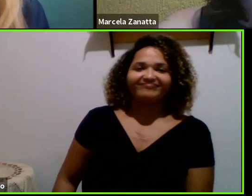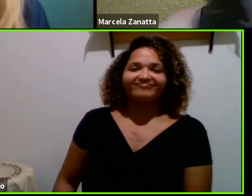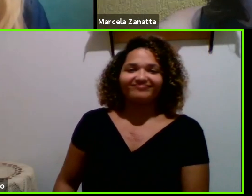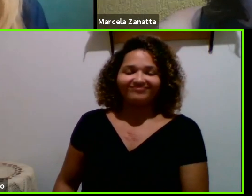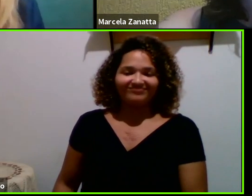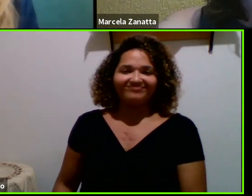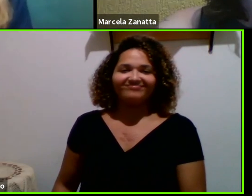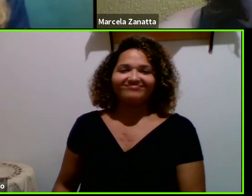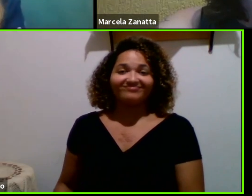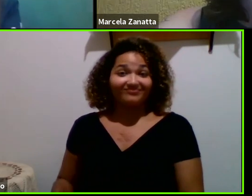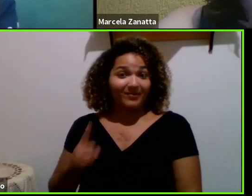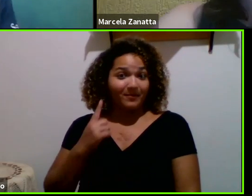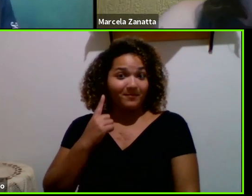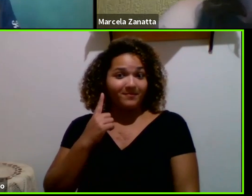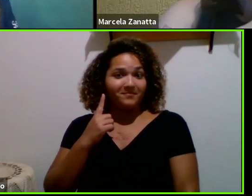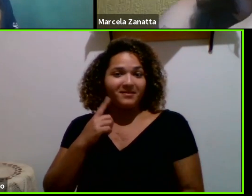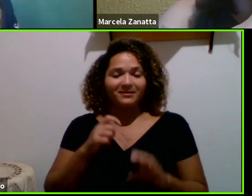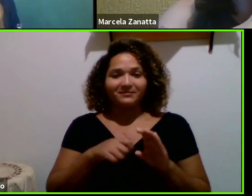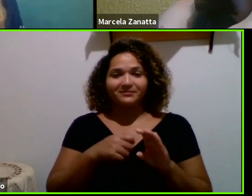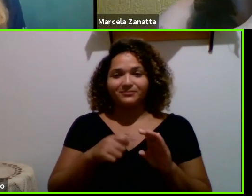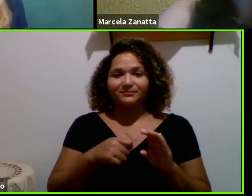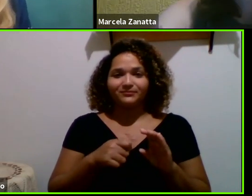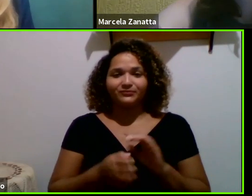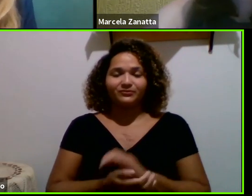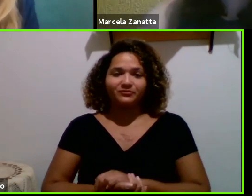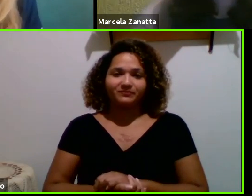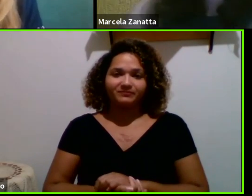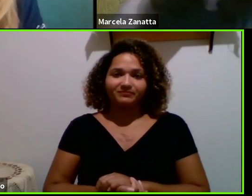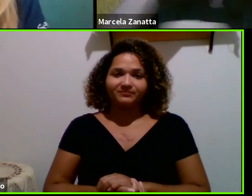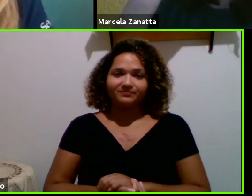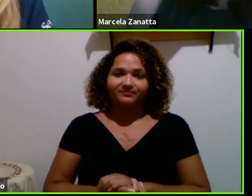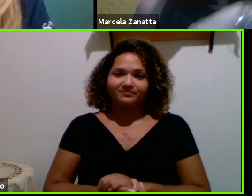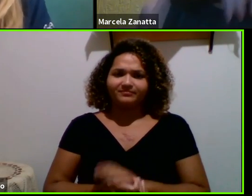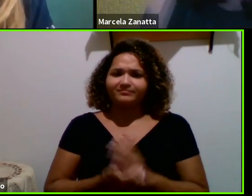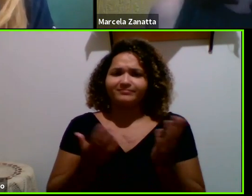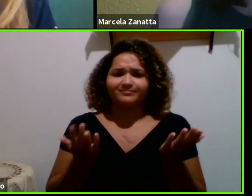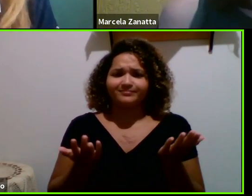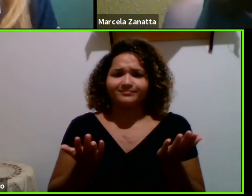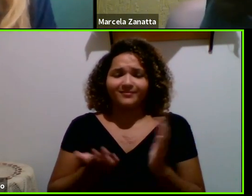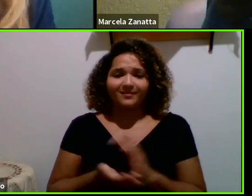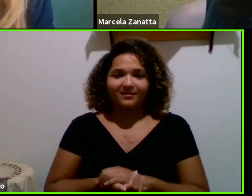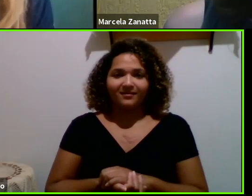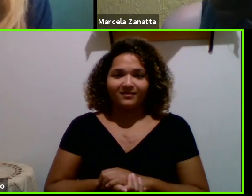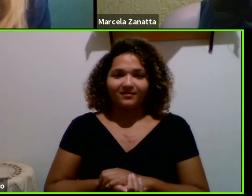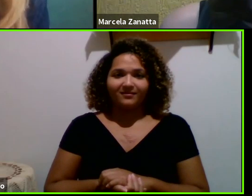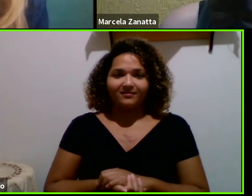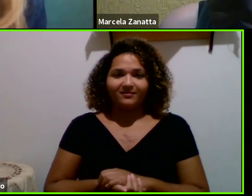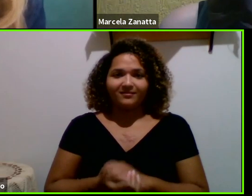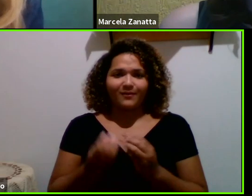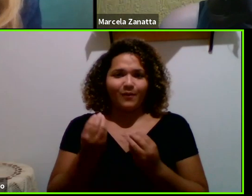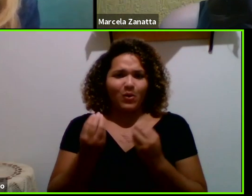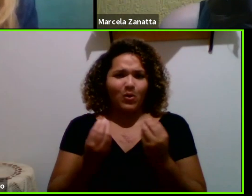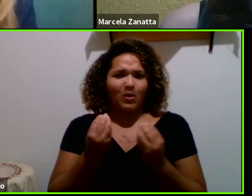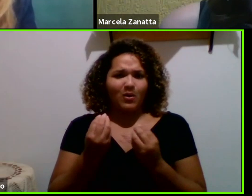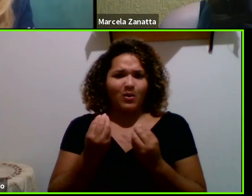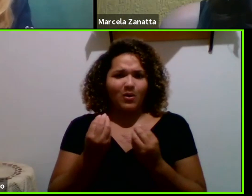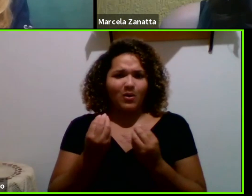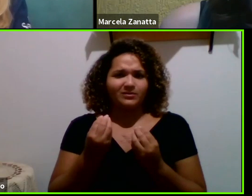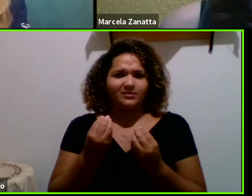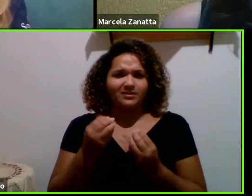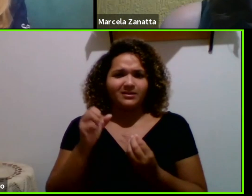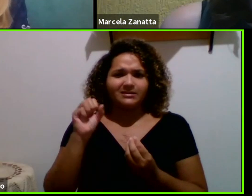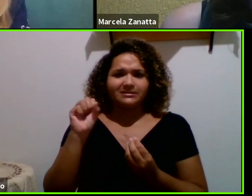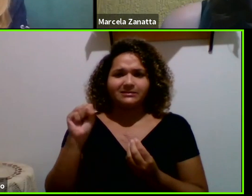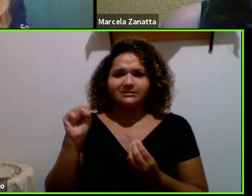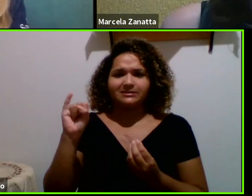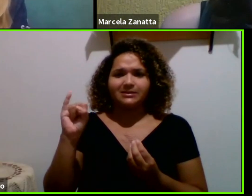Mais um take. E aí, como assim? Um simulador de 4 apoios? Isso